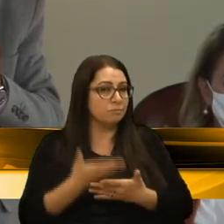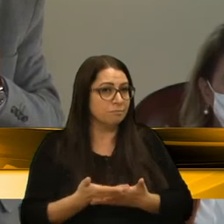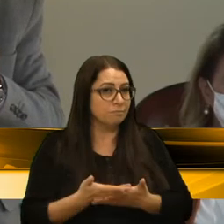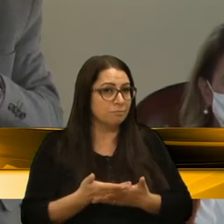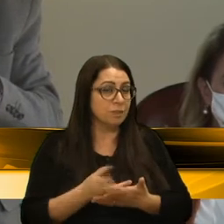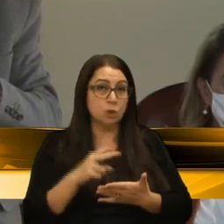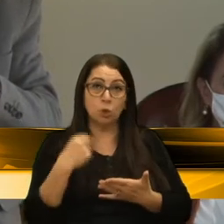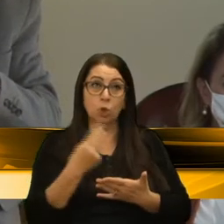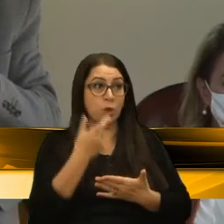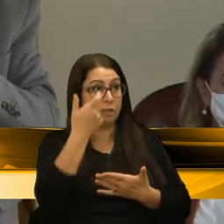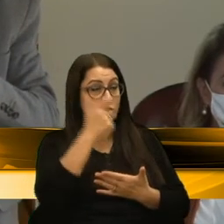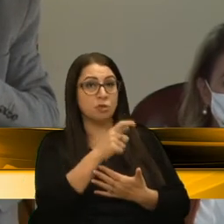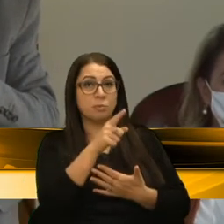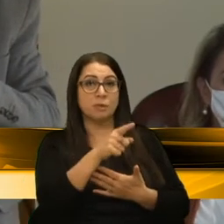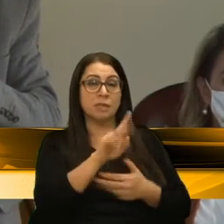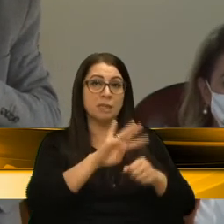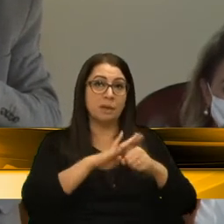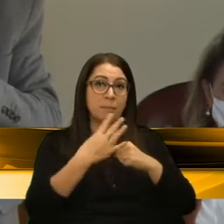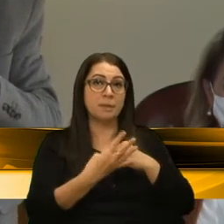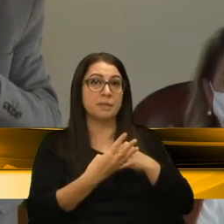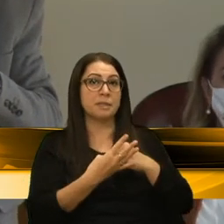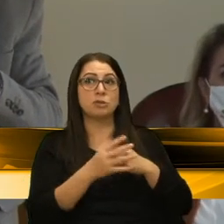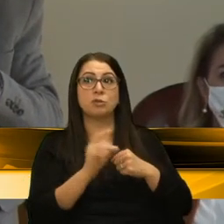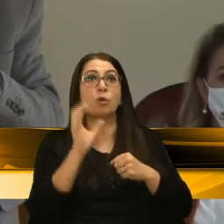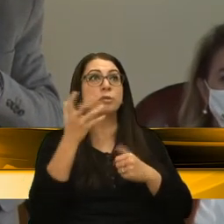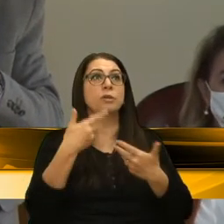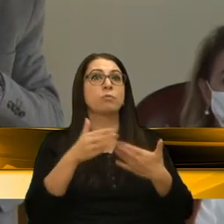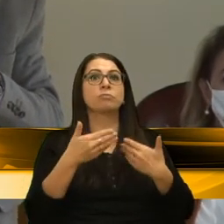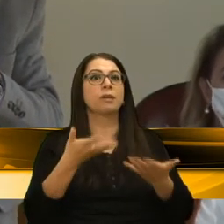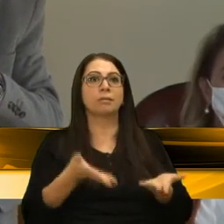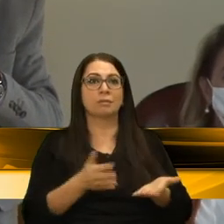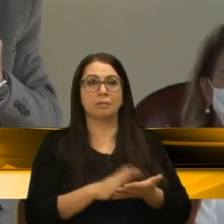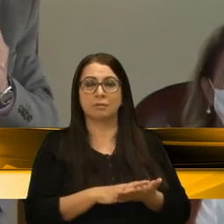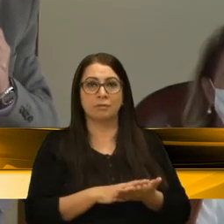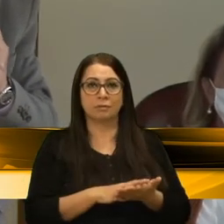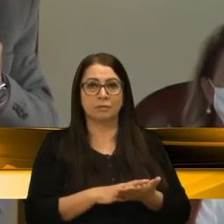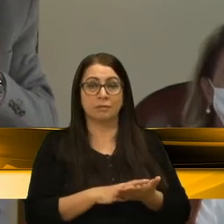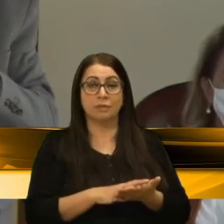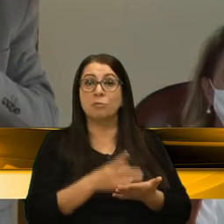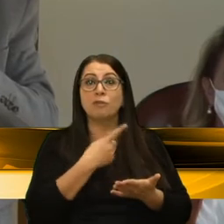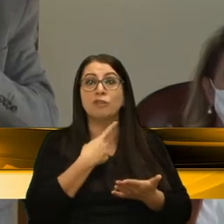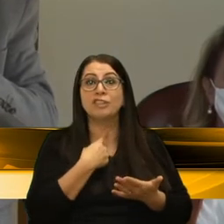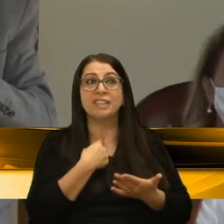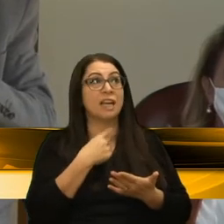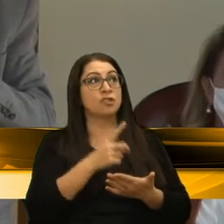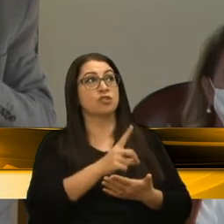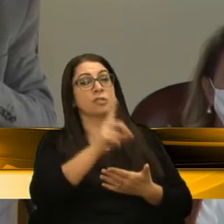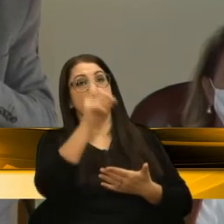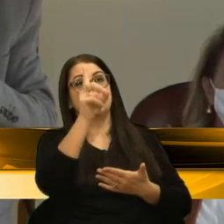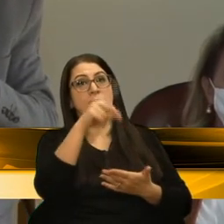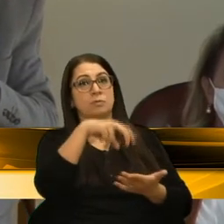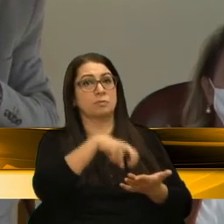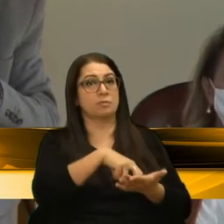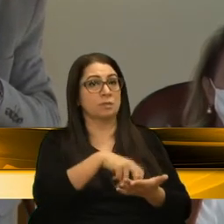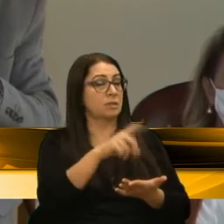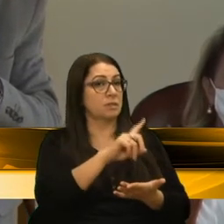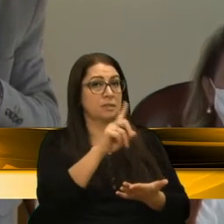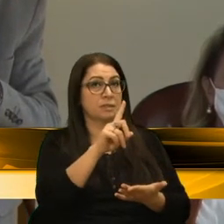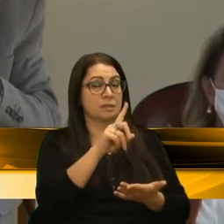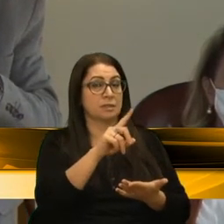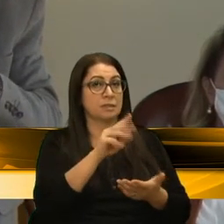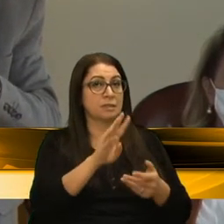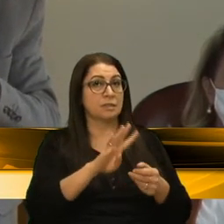nós achamos que essa pandemia é por acaso? É alguma vontade divina para nos castigar? Não, esta